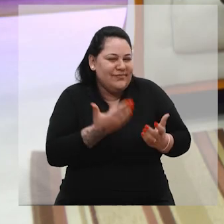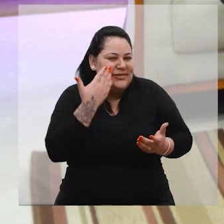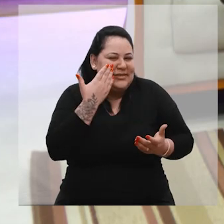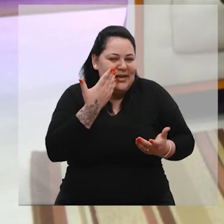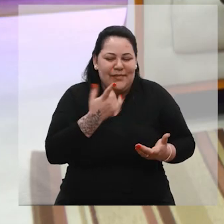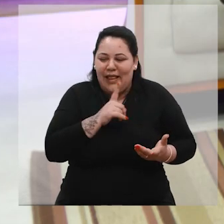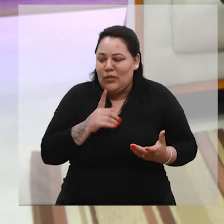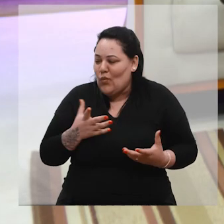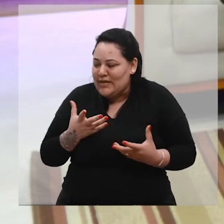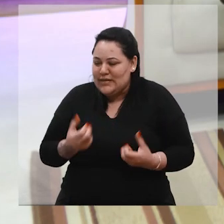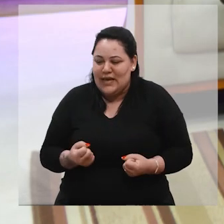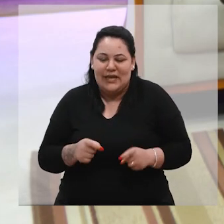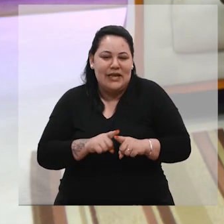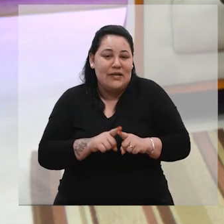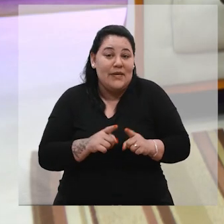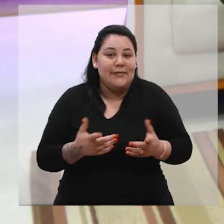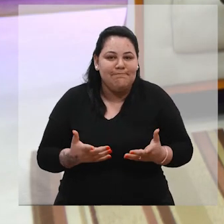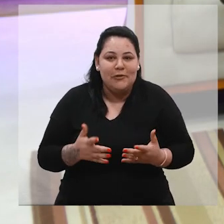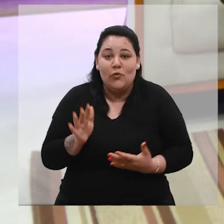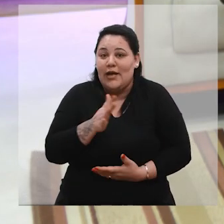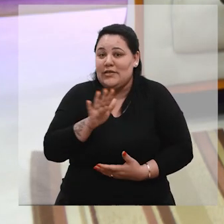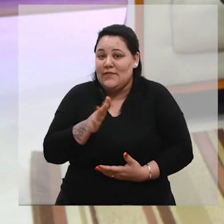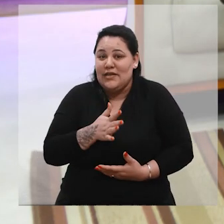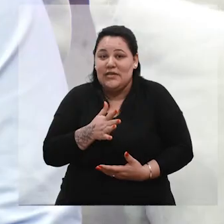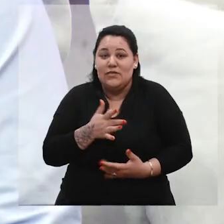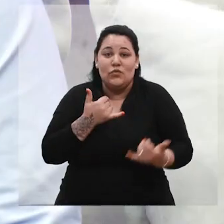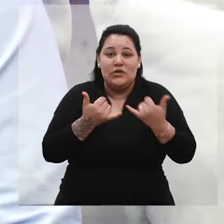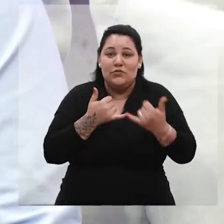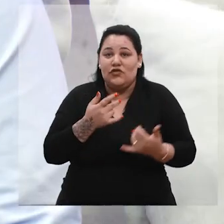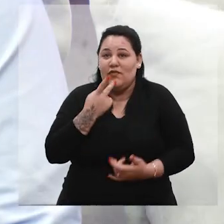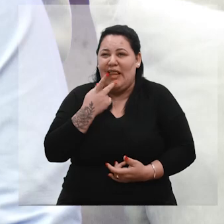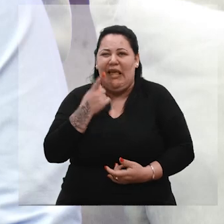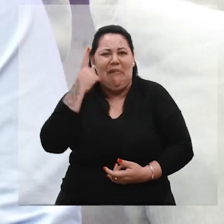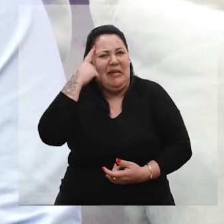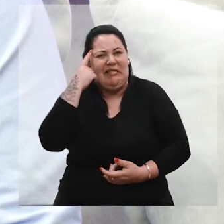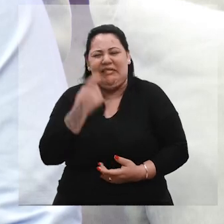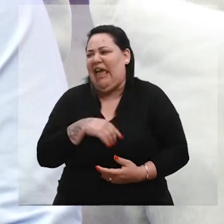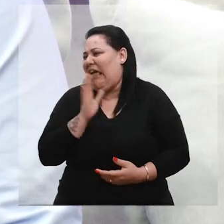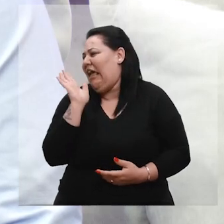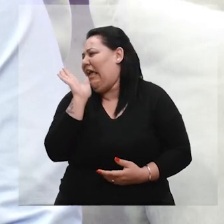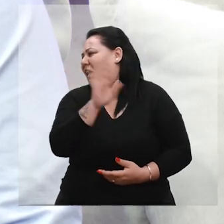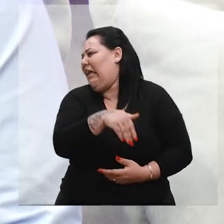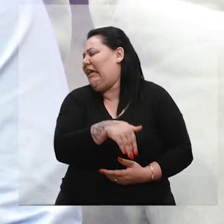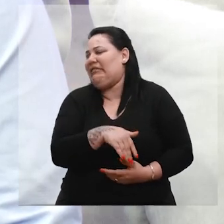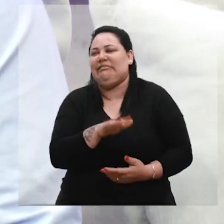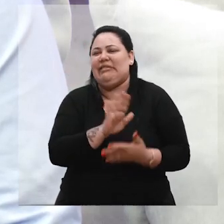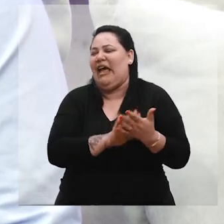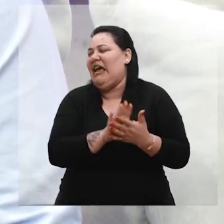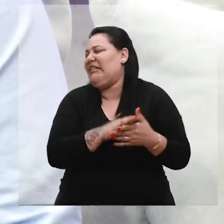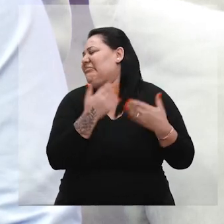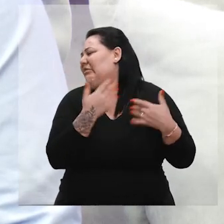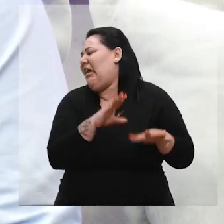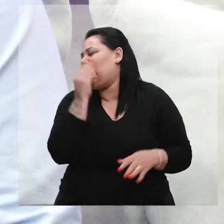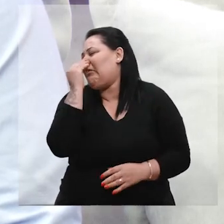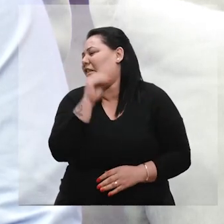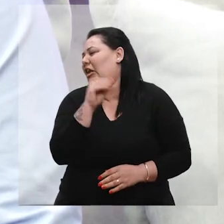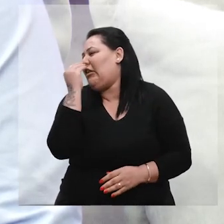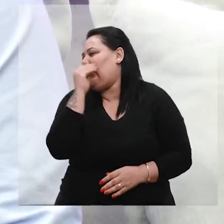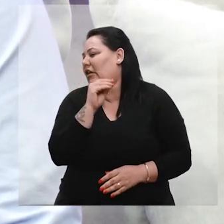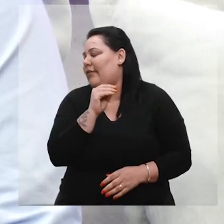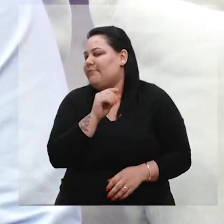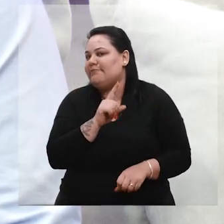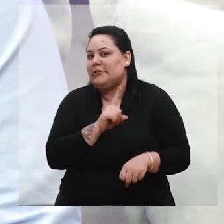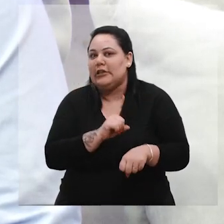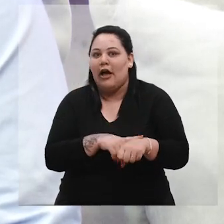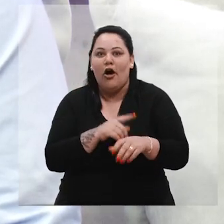tendo isso, não tá acontecendo comigo. Então, assim, às vezes quantas vezes a gente palpa e a gente pensa assim, mas não é nada, eu vou deixar. E vai deixando,